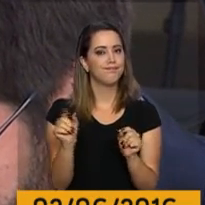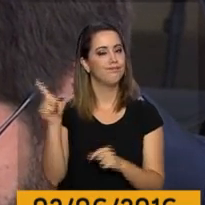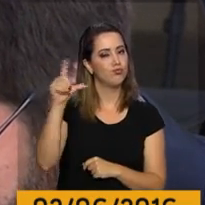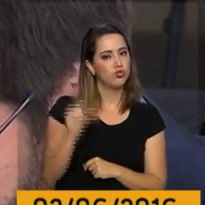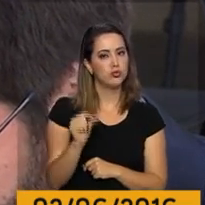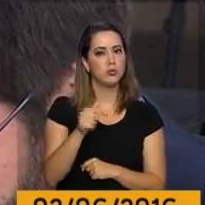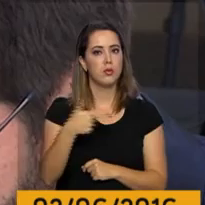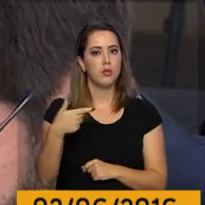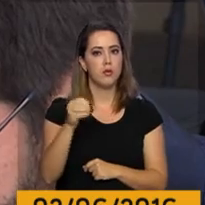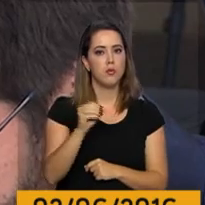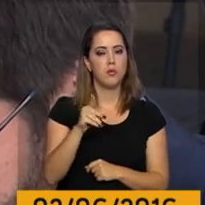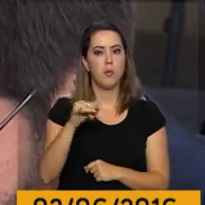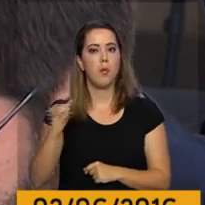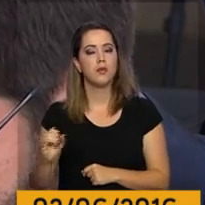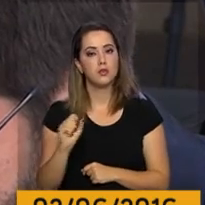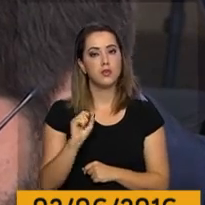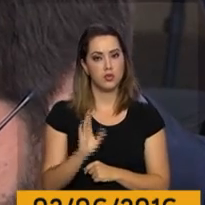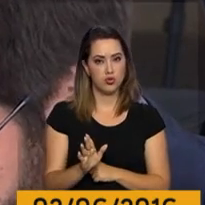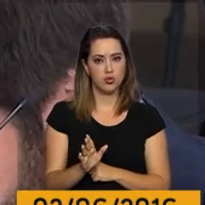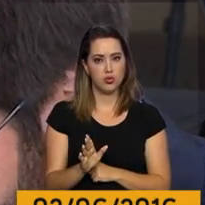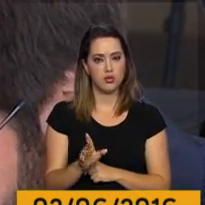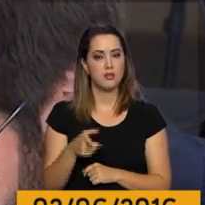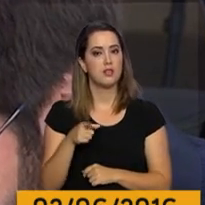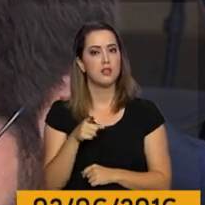Temer fala que o governo é interino, né, é provisório.